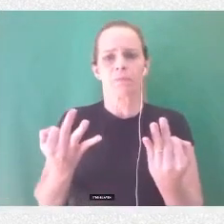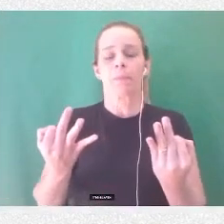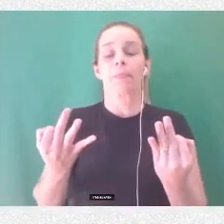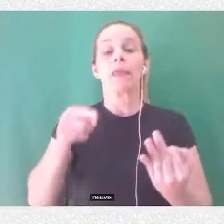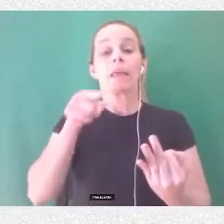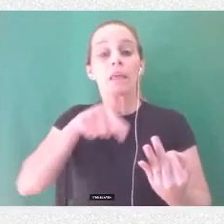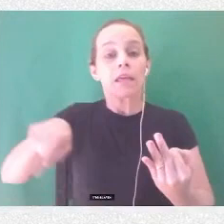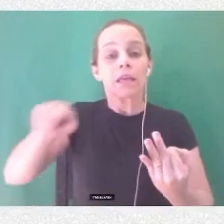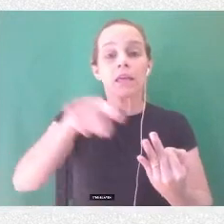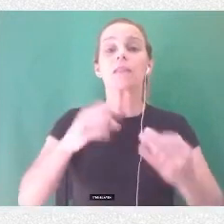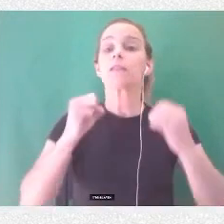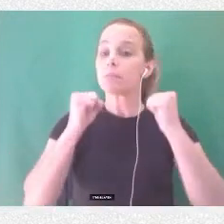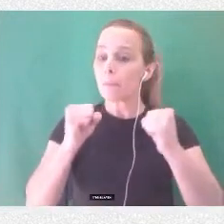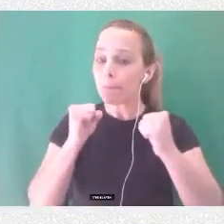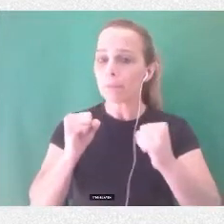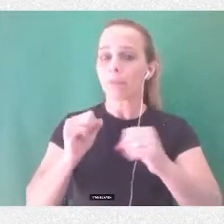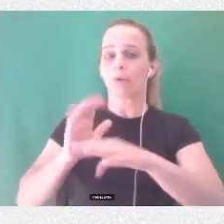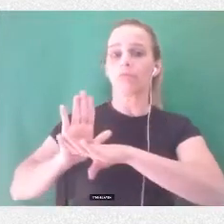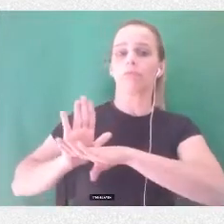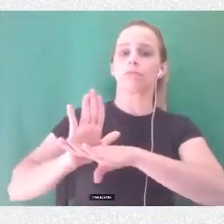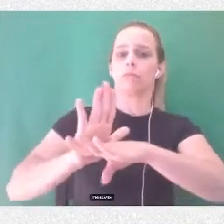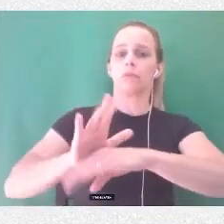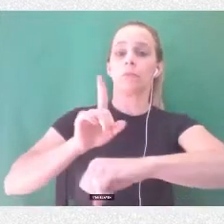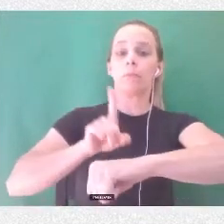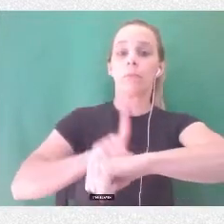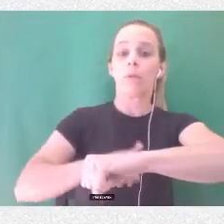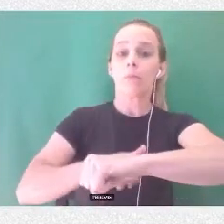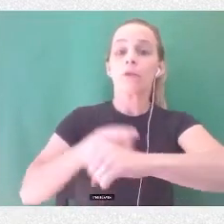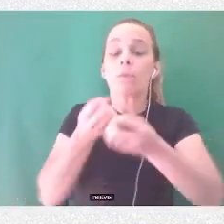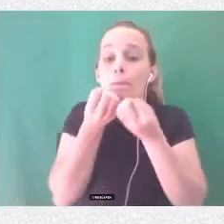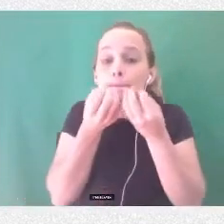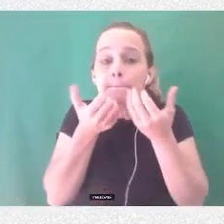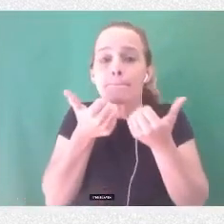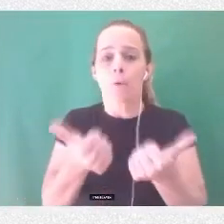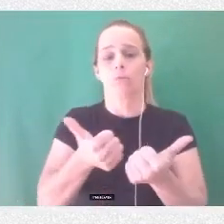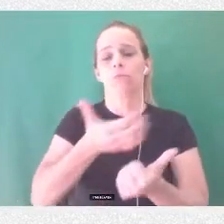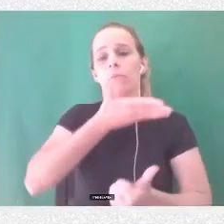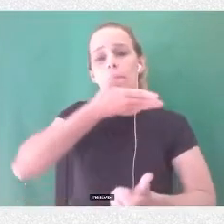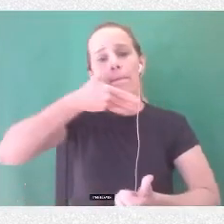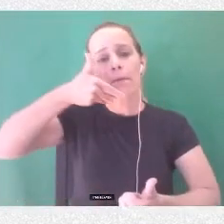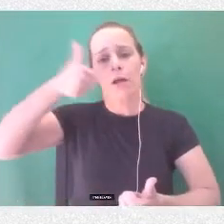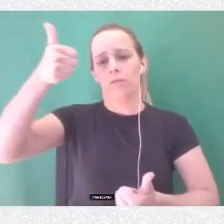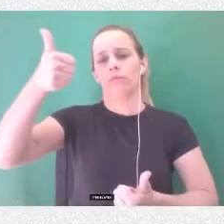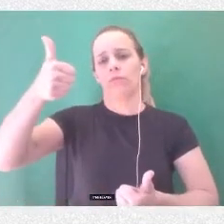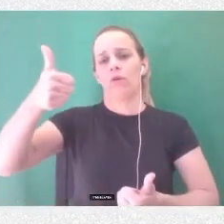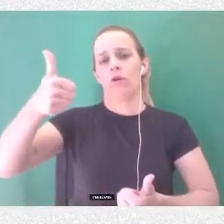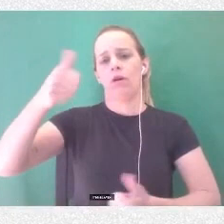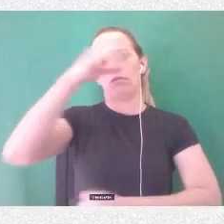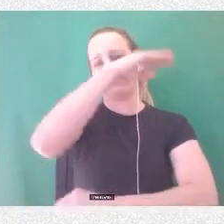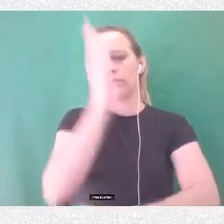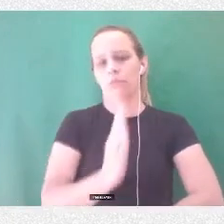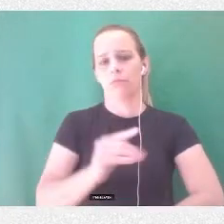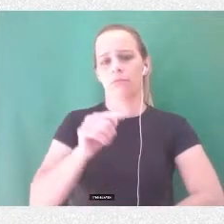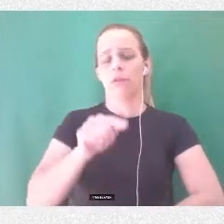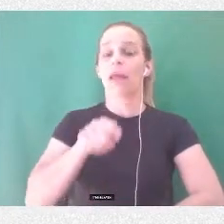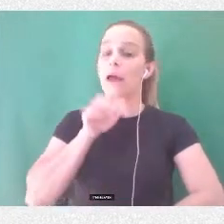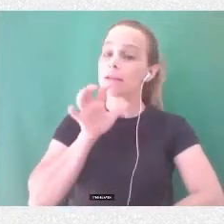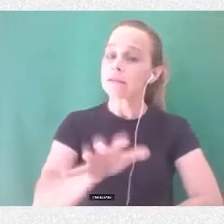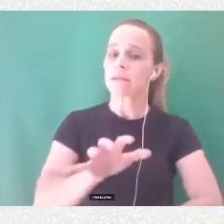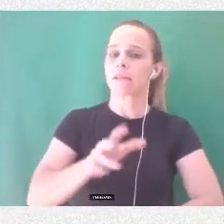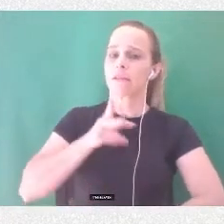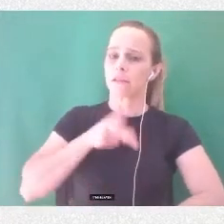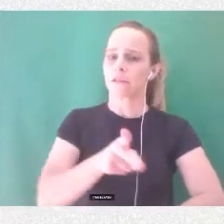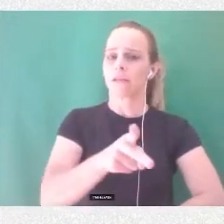podem proporcionar momentos bons e melhores para o nosso país. É assim que fizemos esse processo. Por